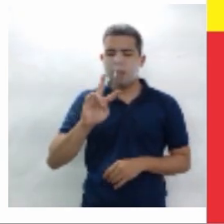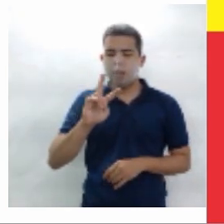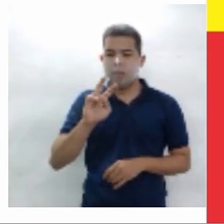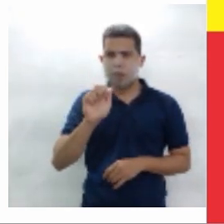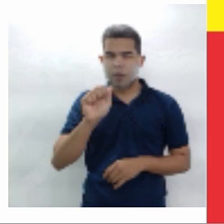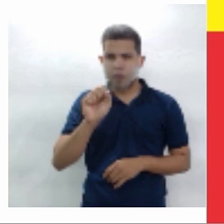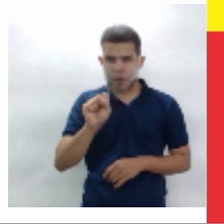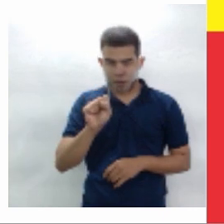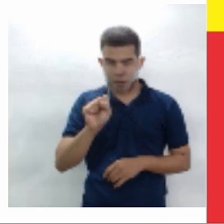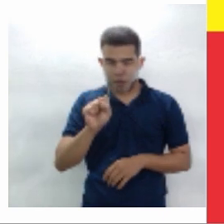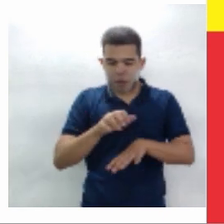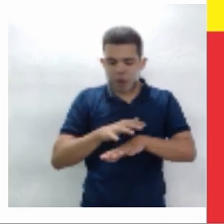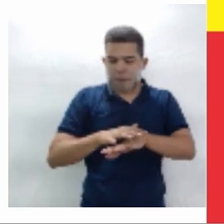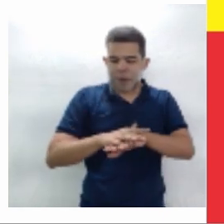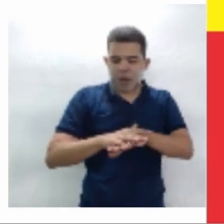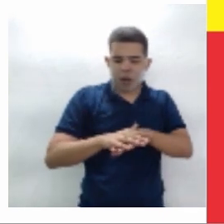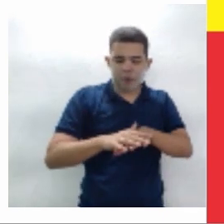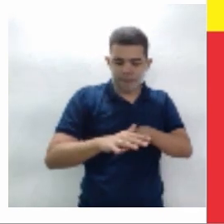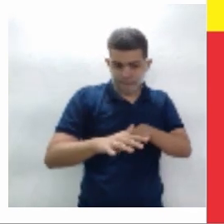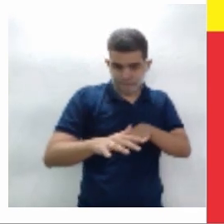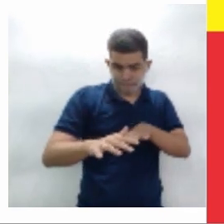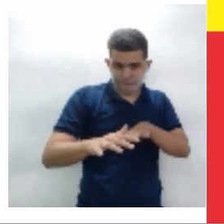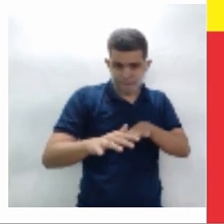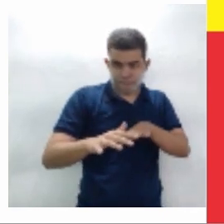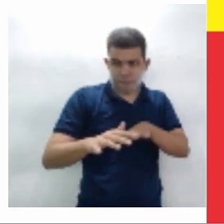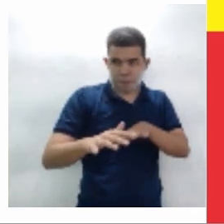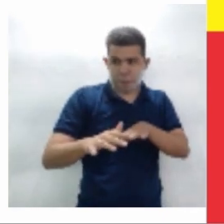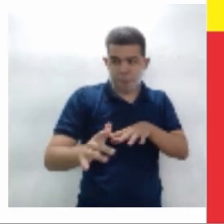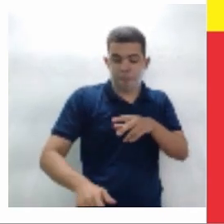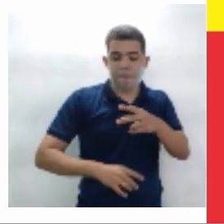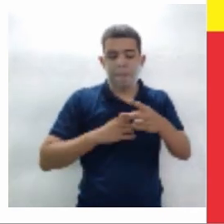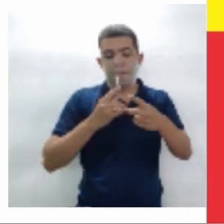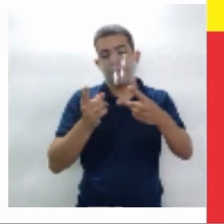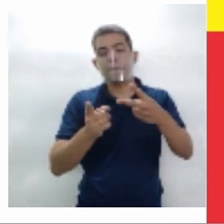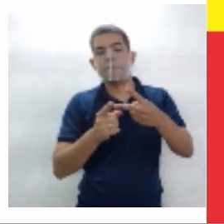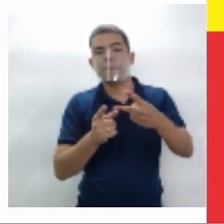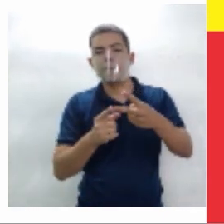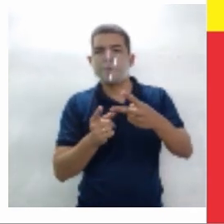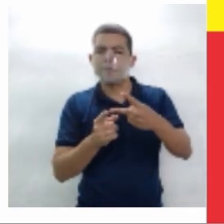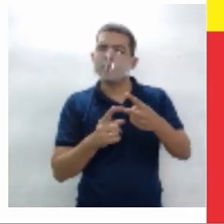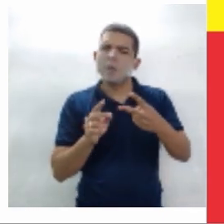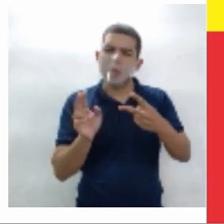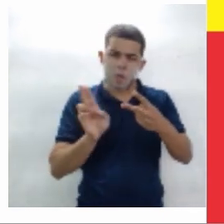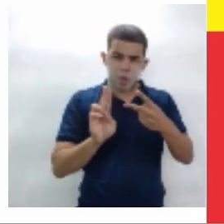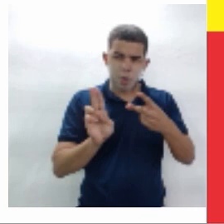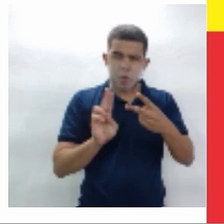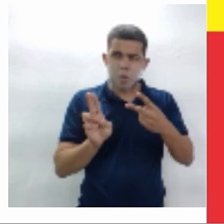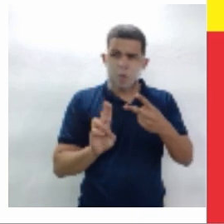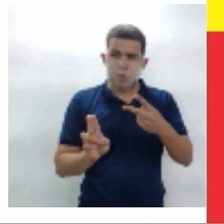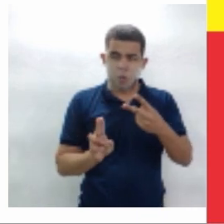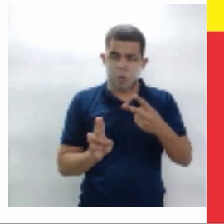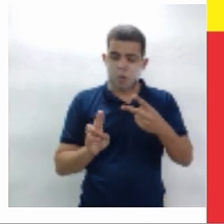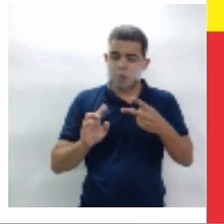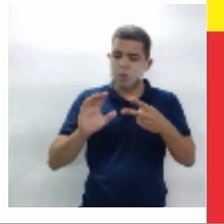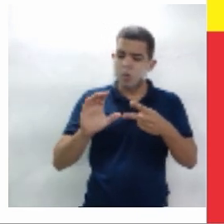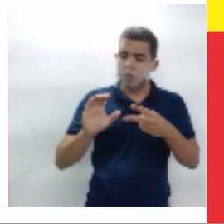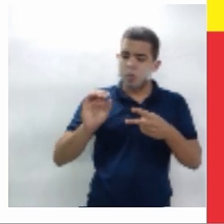ela desliza ao longo da outra. A gente também tem as bordas que